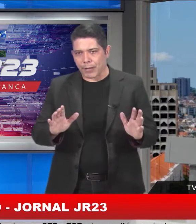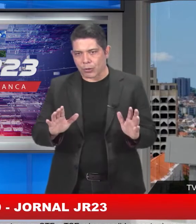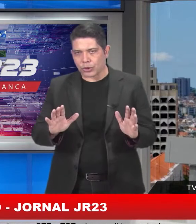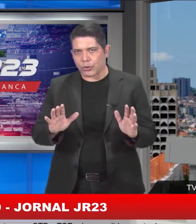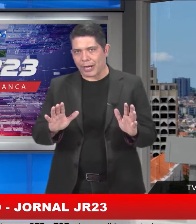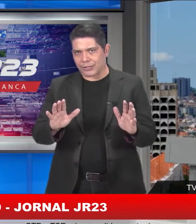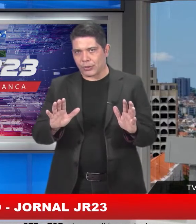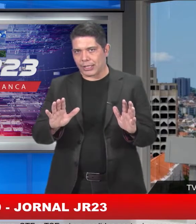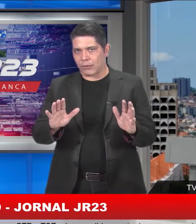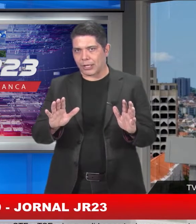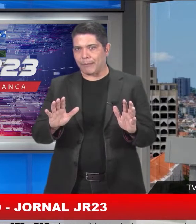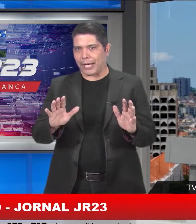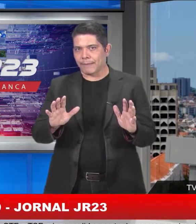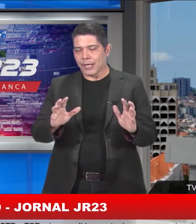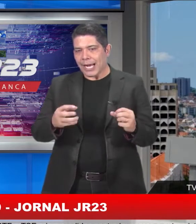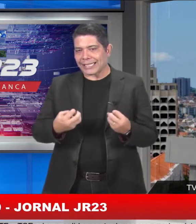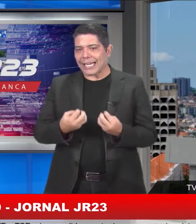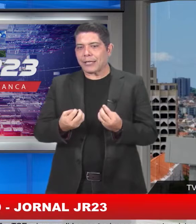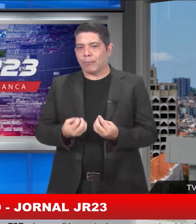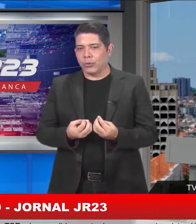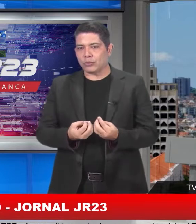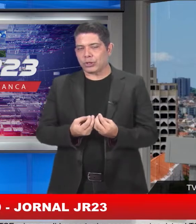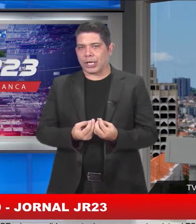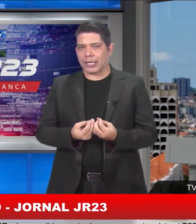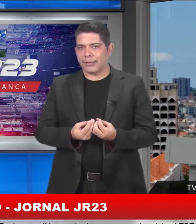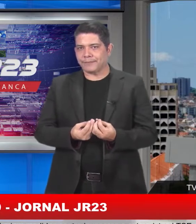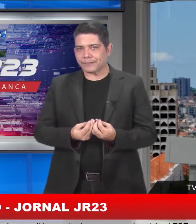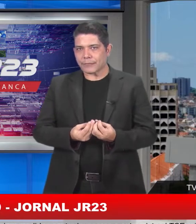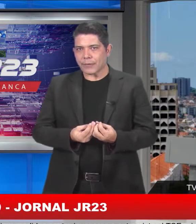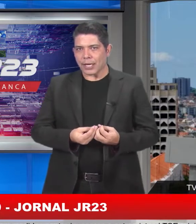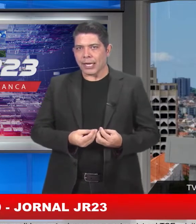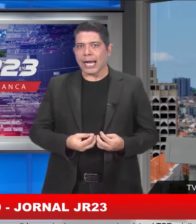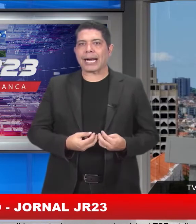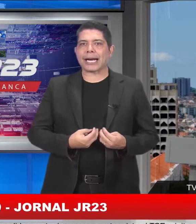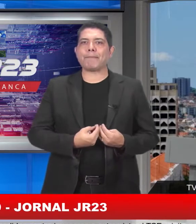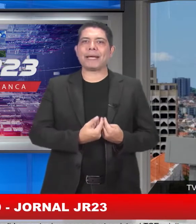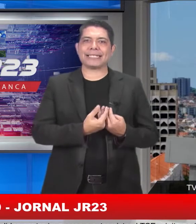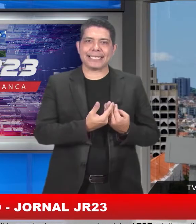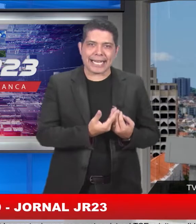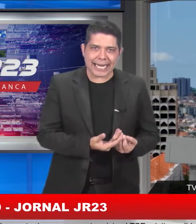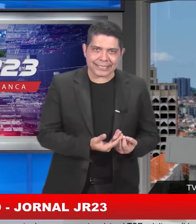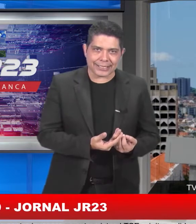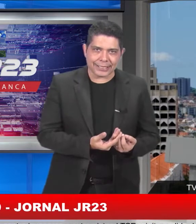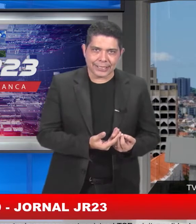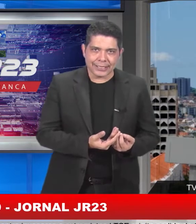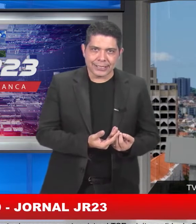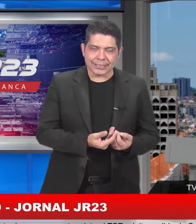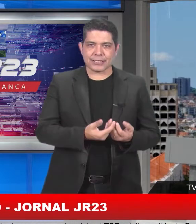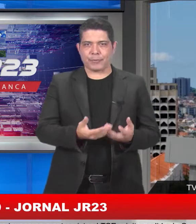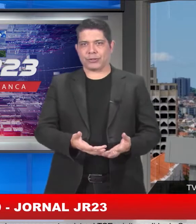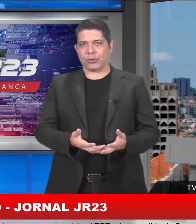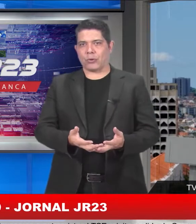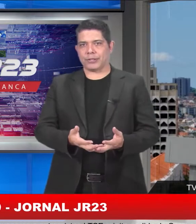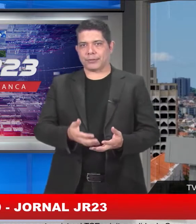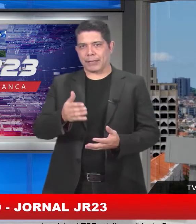que repercute no Brasil inteiro também. Até que ponto chega a capacidade